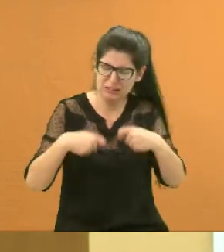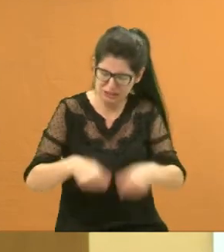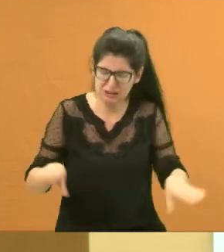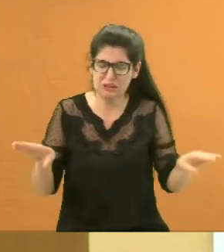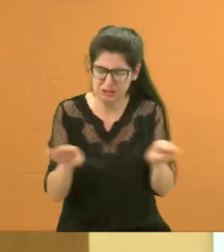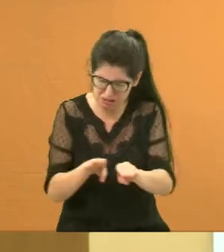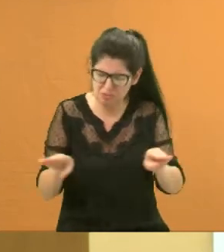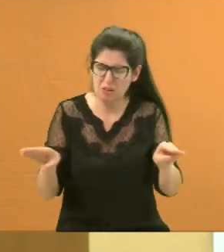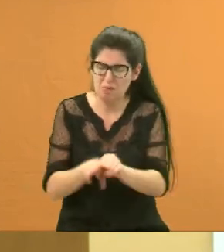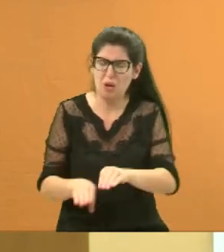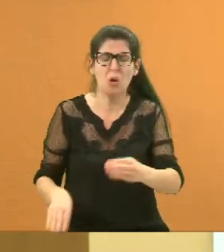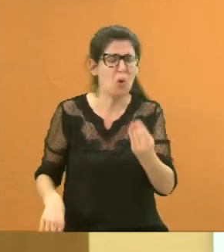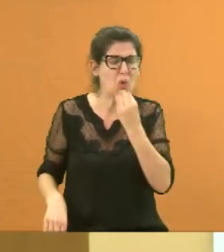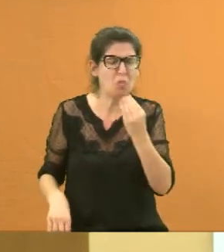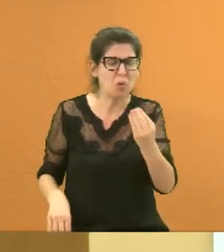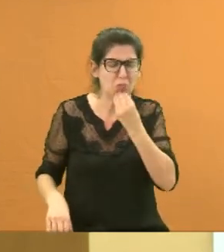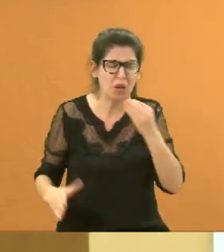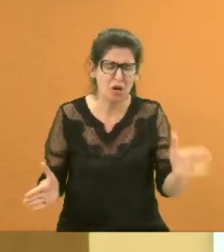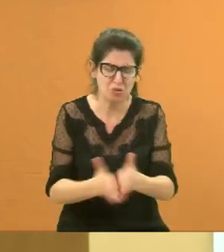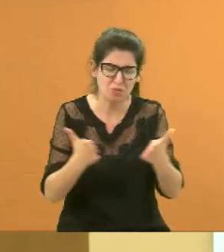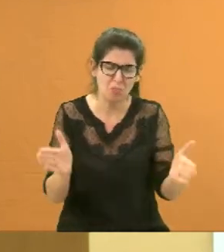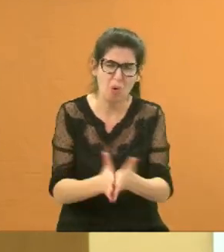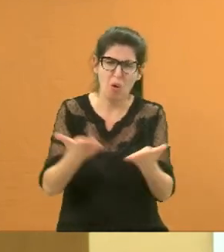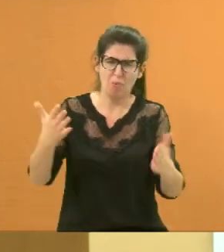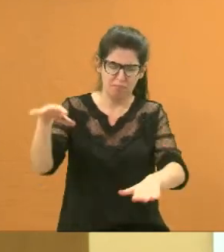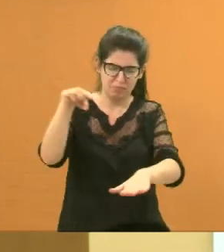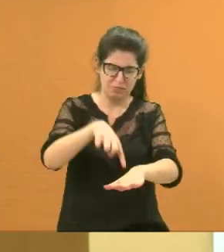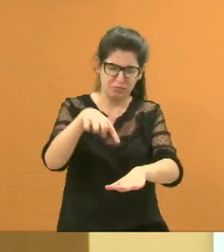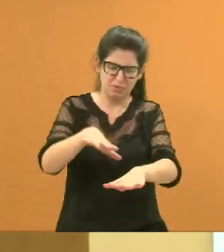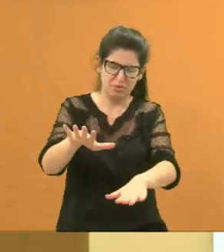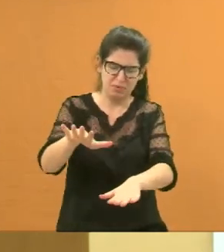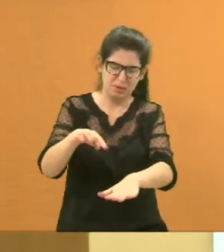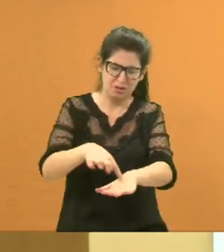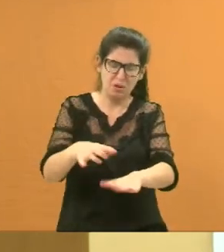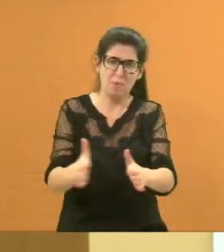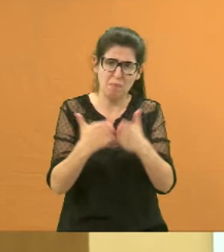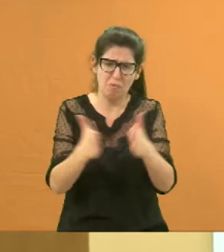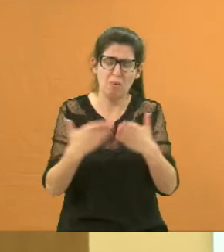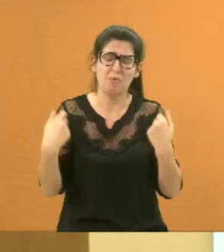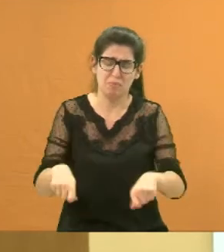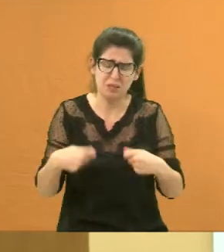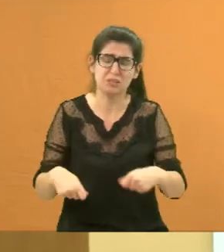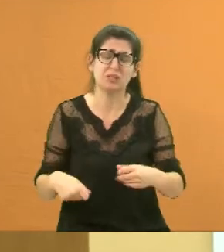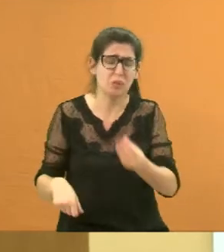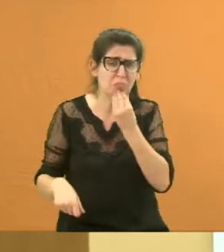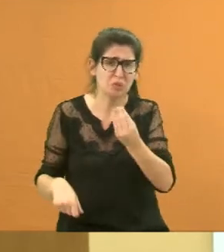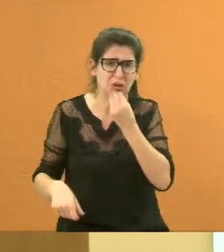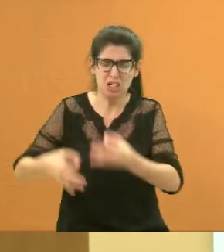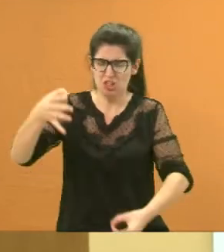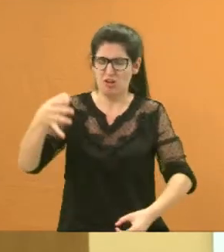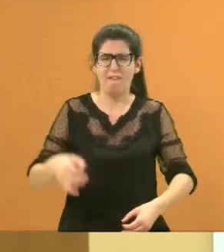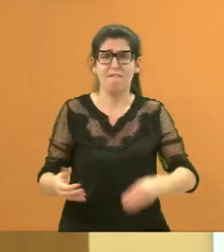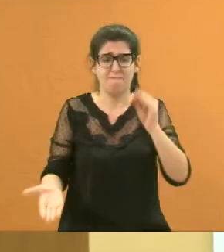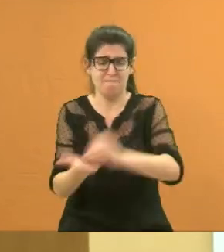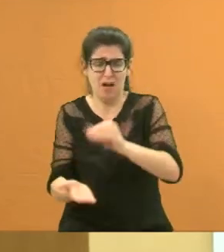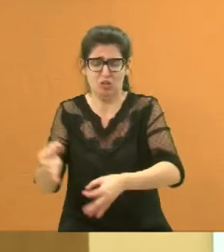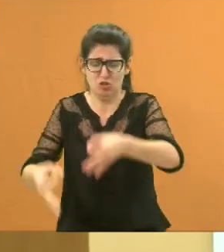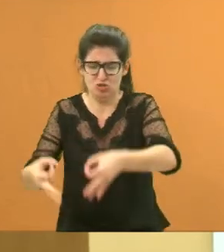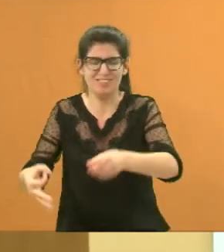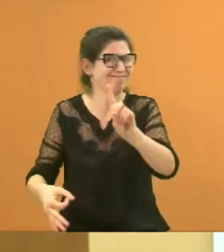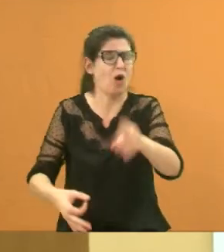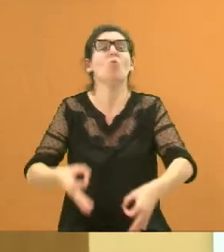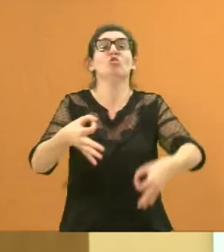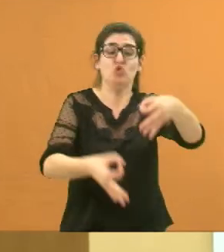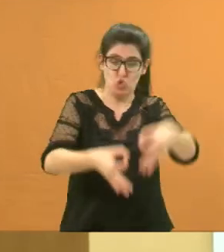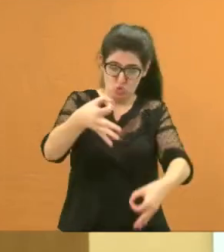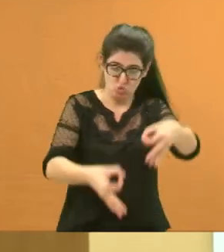precisamos fazer com que essas pessoas tenham acesso diferenciado. E isso não é injustiça, é o contrário, é justiça social.